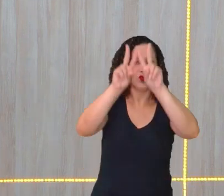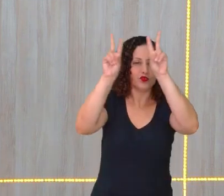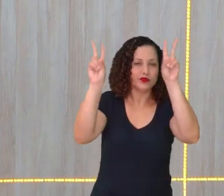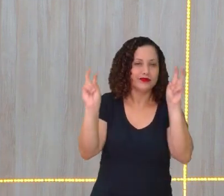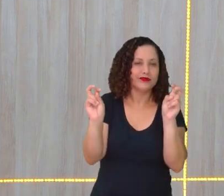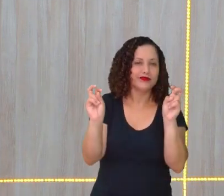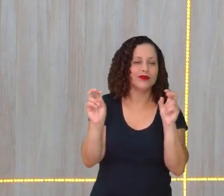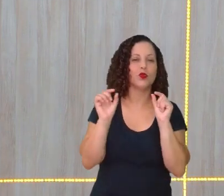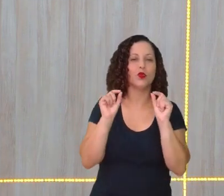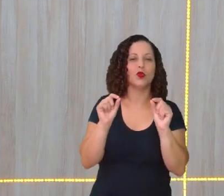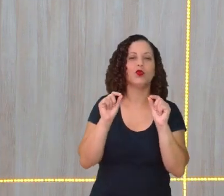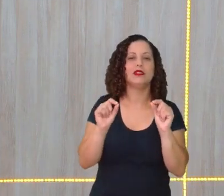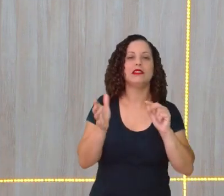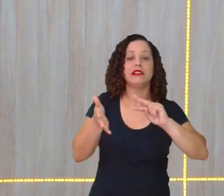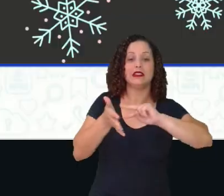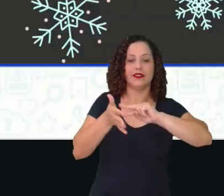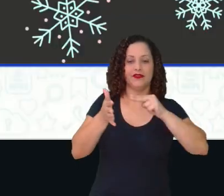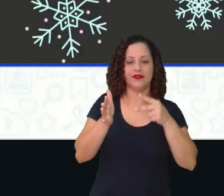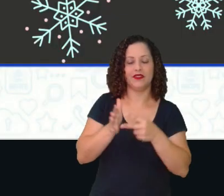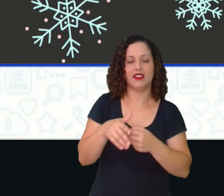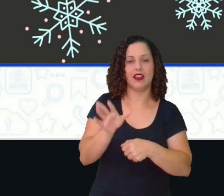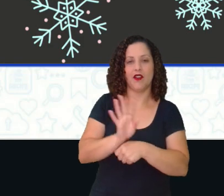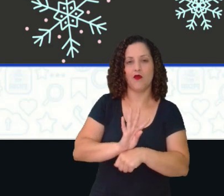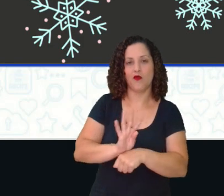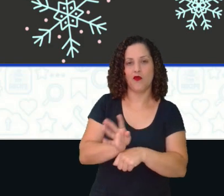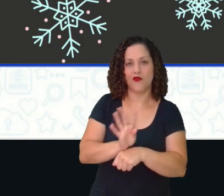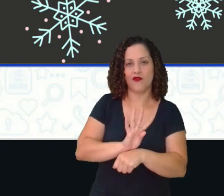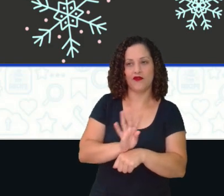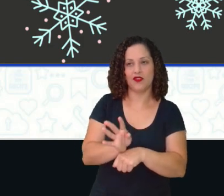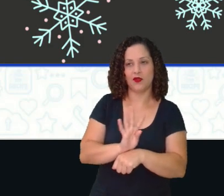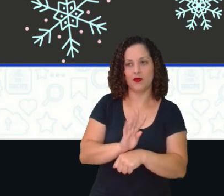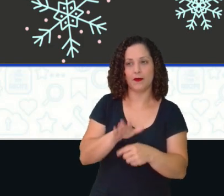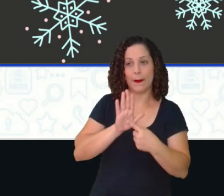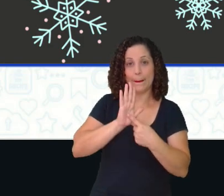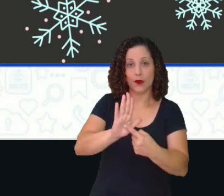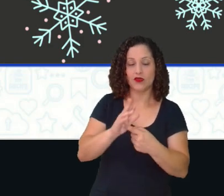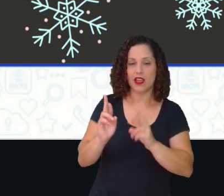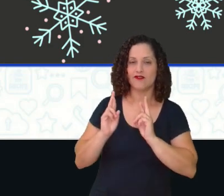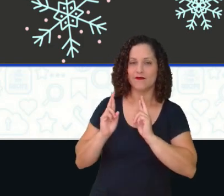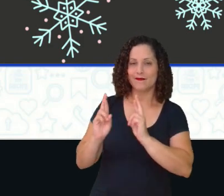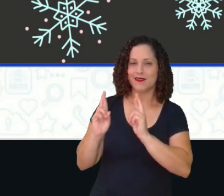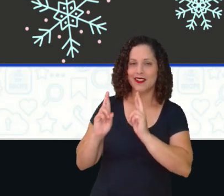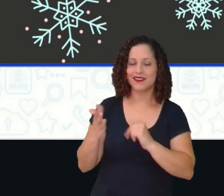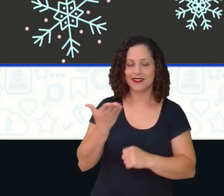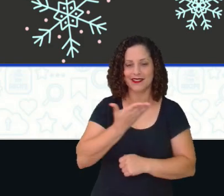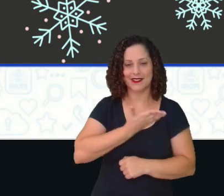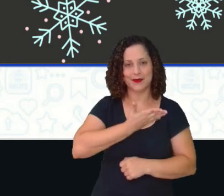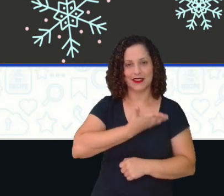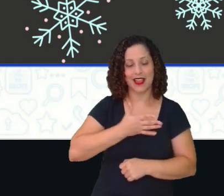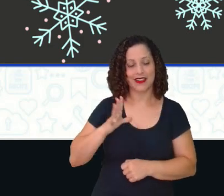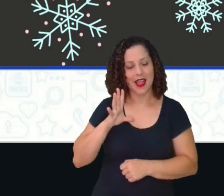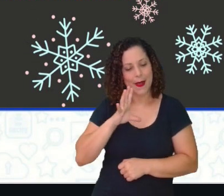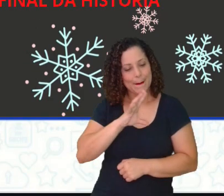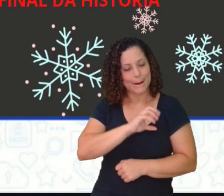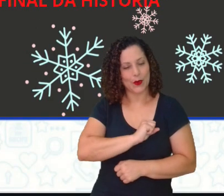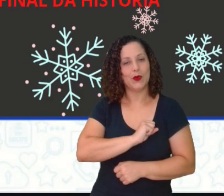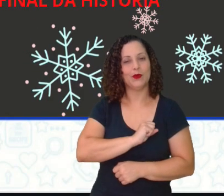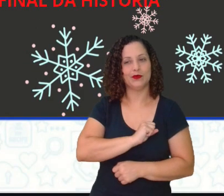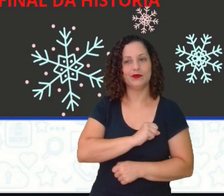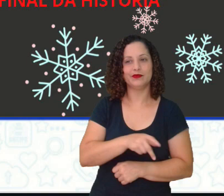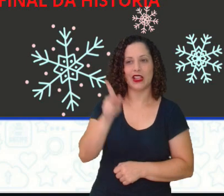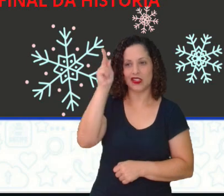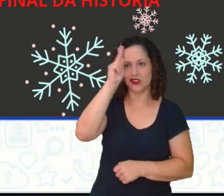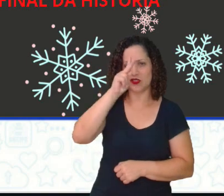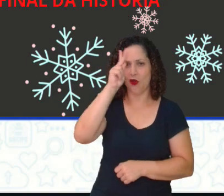tá? O filme traz a mensagem de esperança, amizade, amor no final da